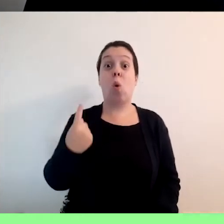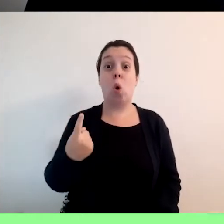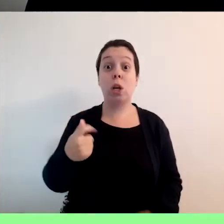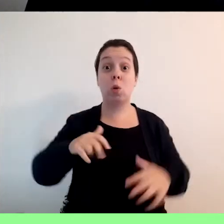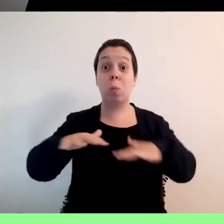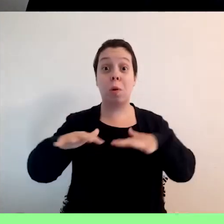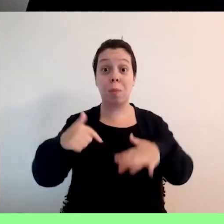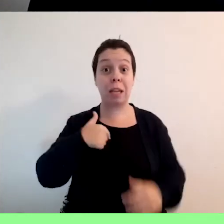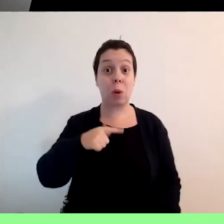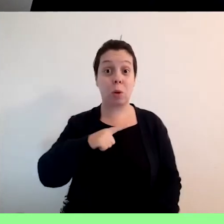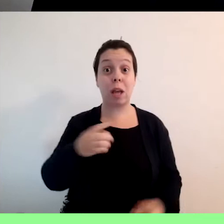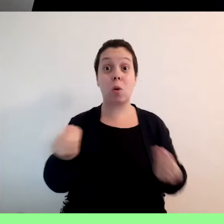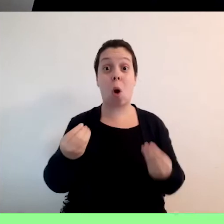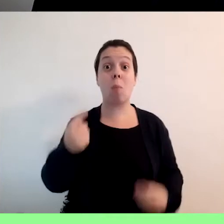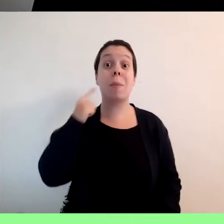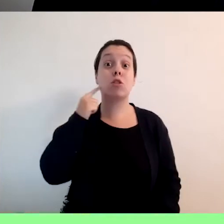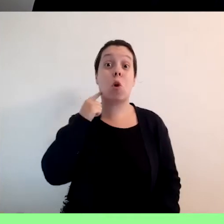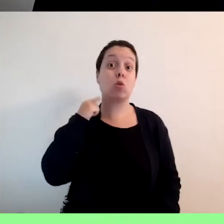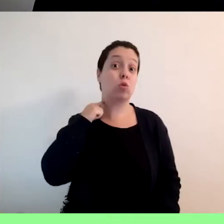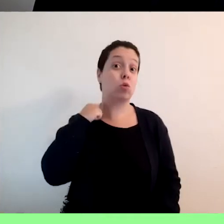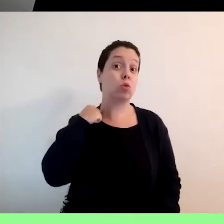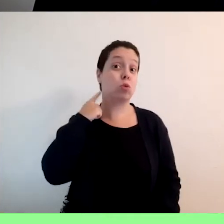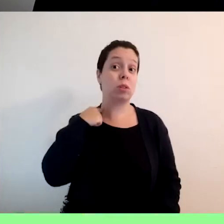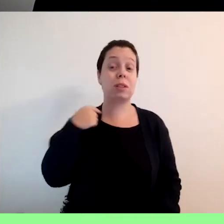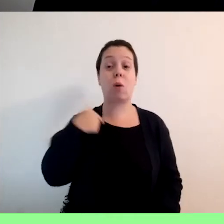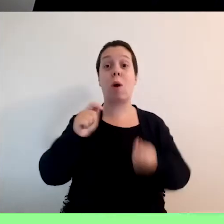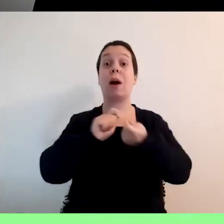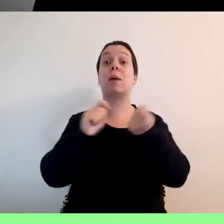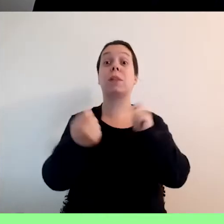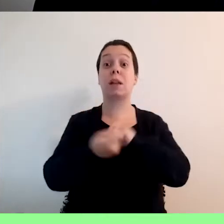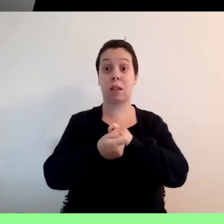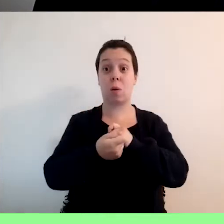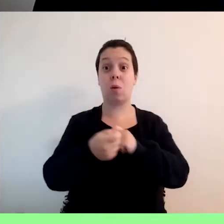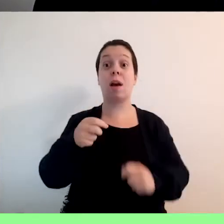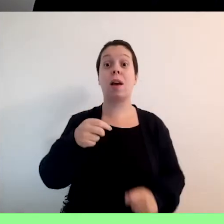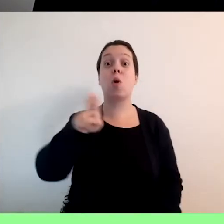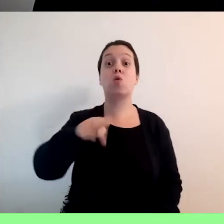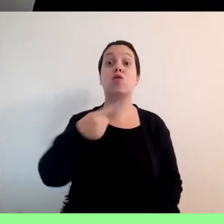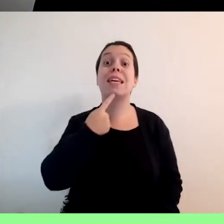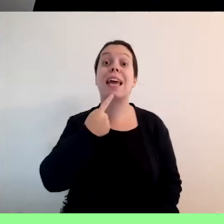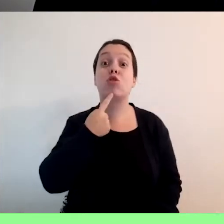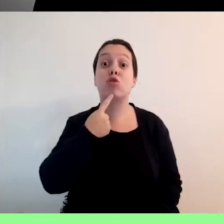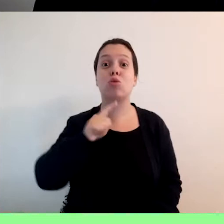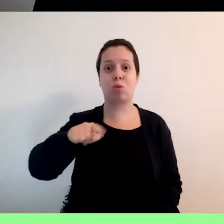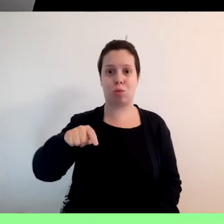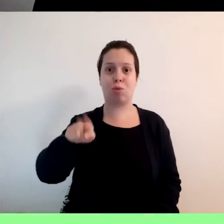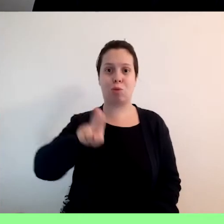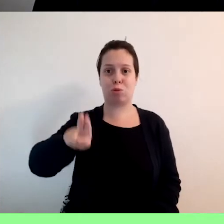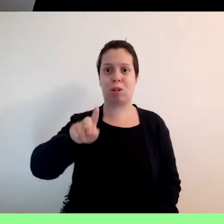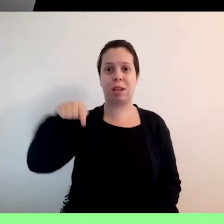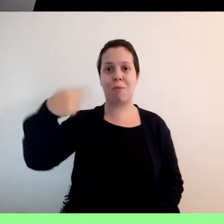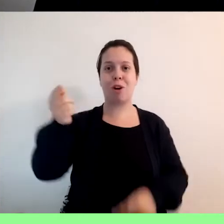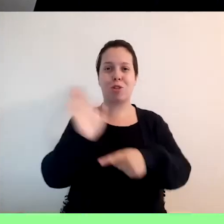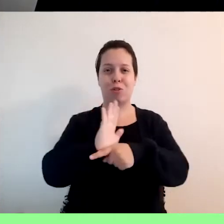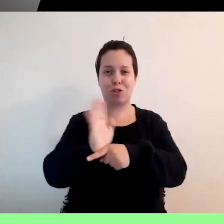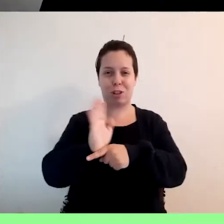pescoço. E daí eu uso uma adaptação para mexer com o queixo. Depois, no videozinho aí no final do nosso